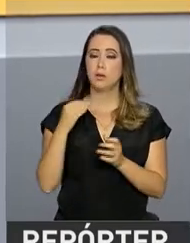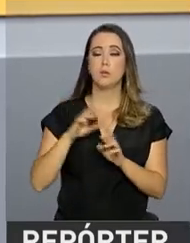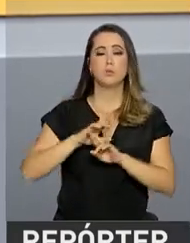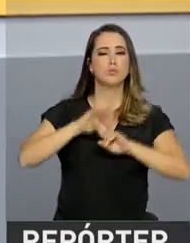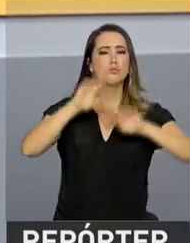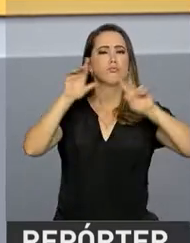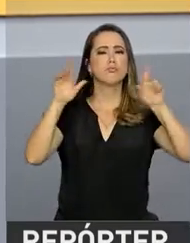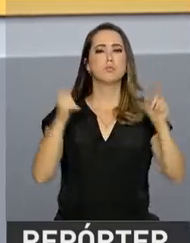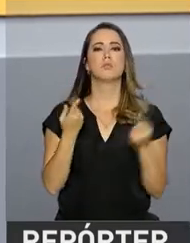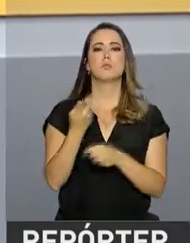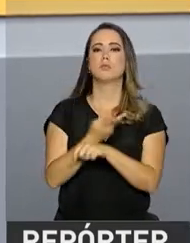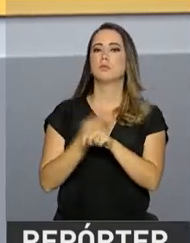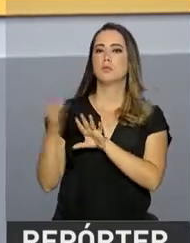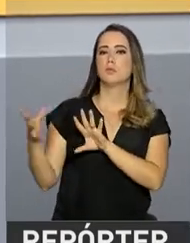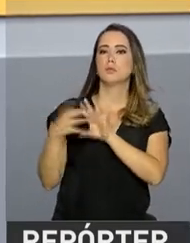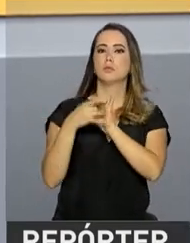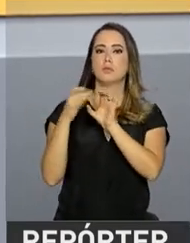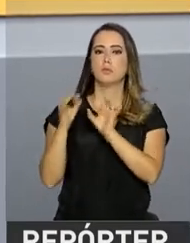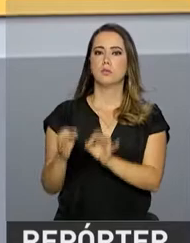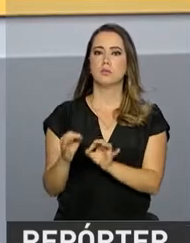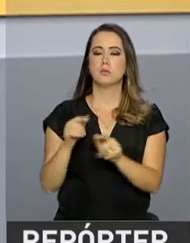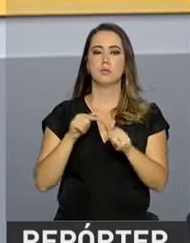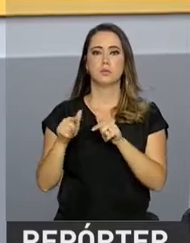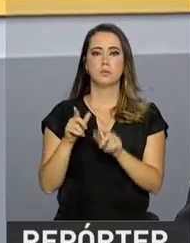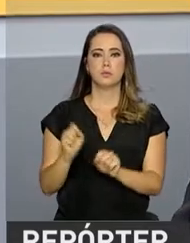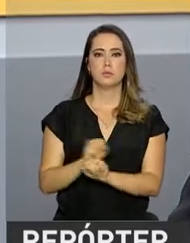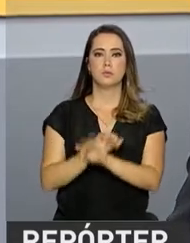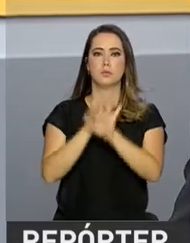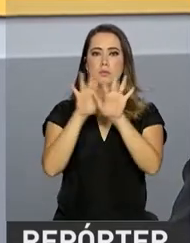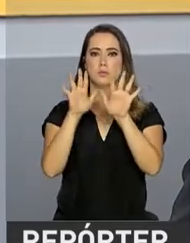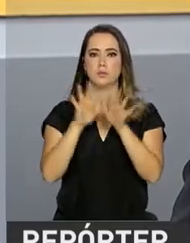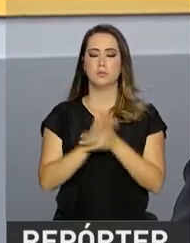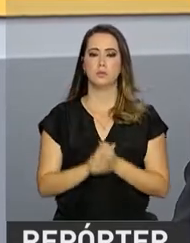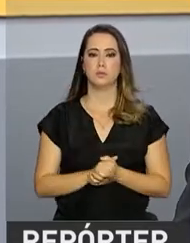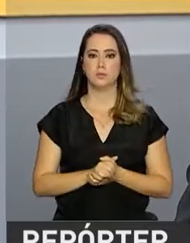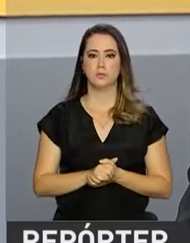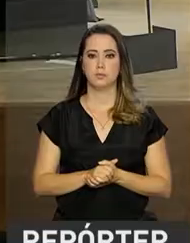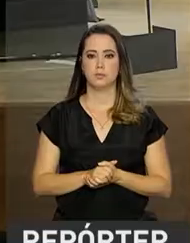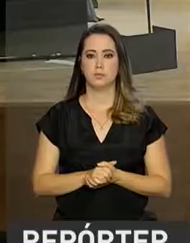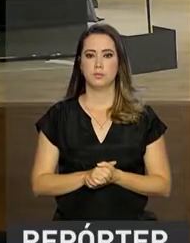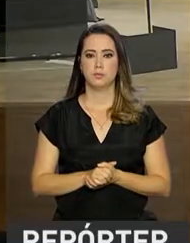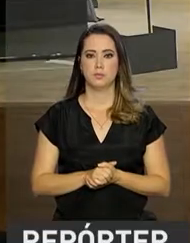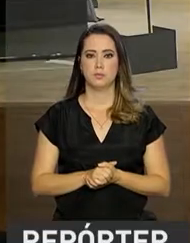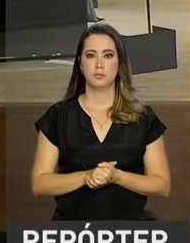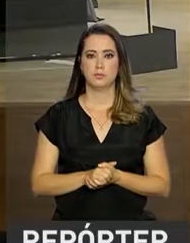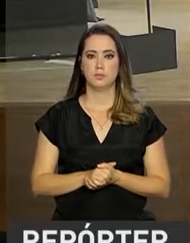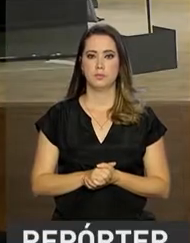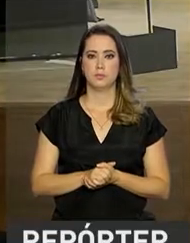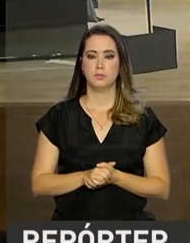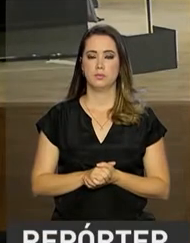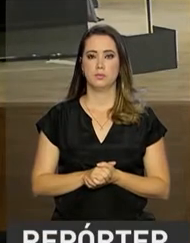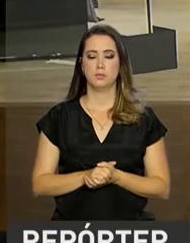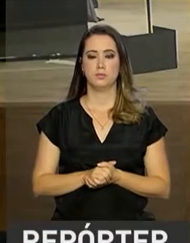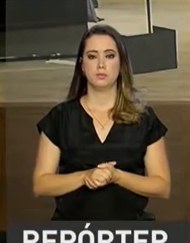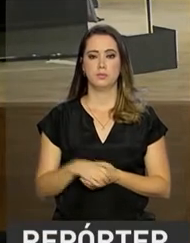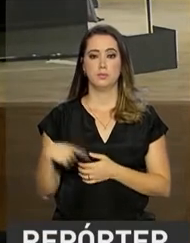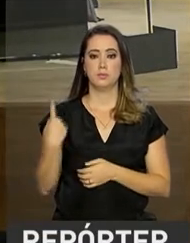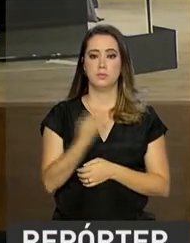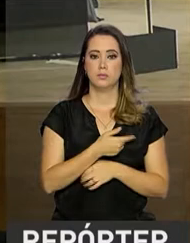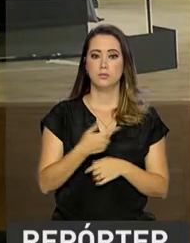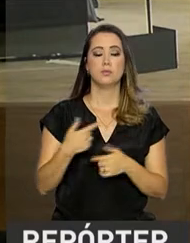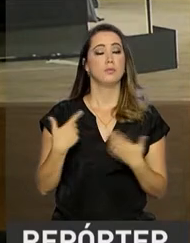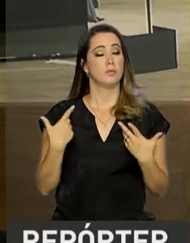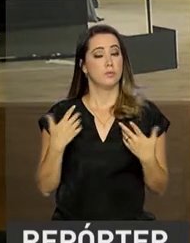deve buscar parceiros corretos e trabalhar com transparência nós estamos no início